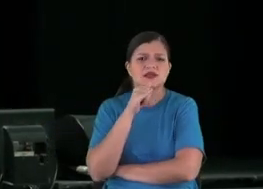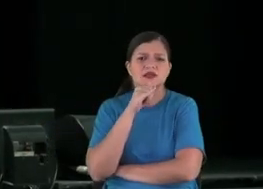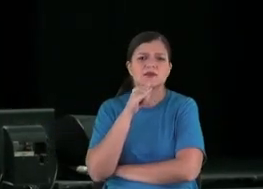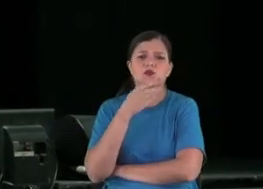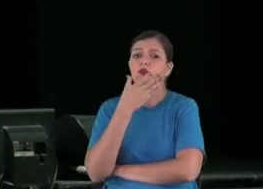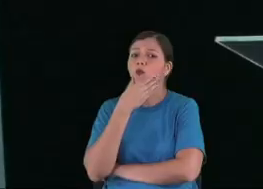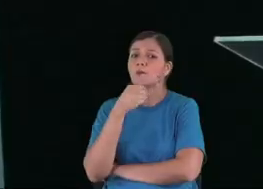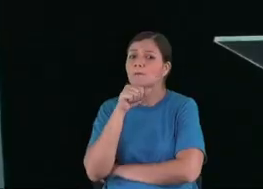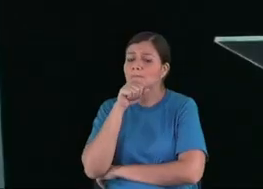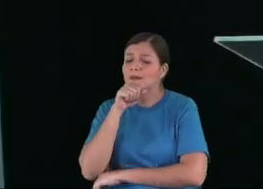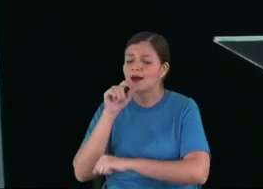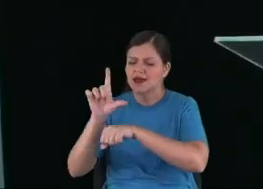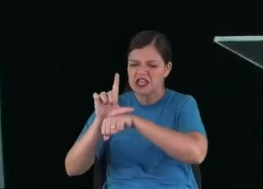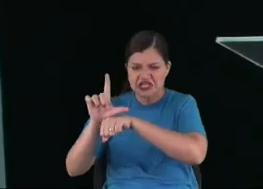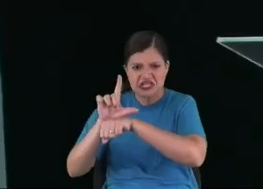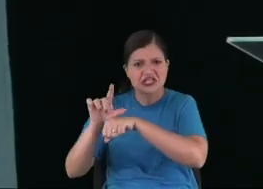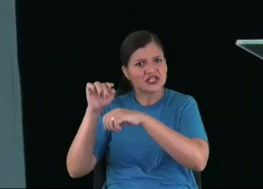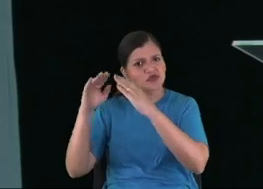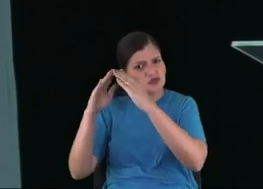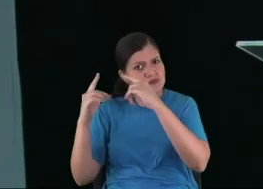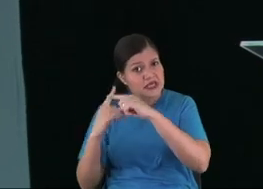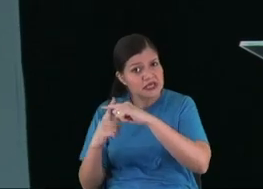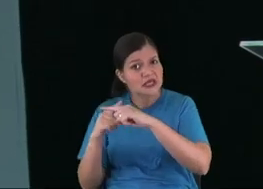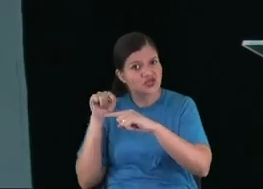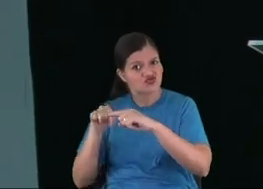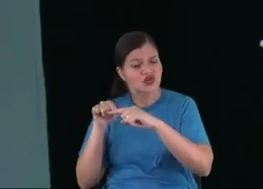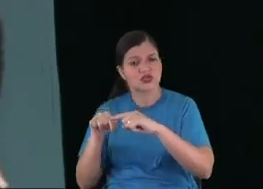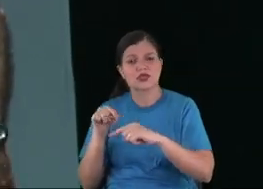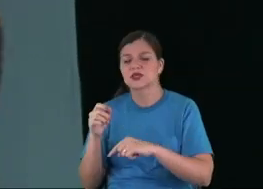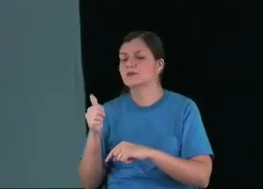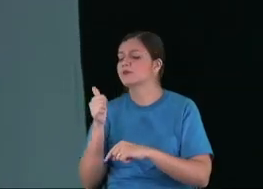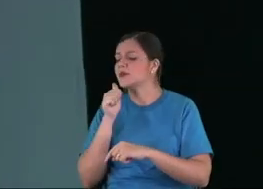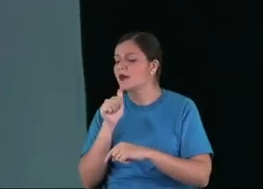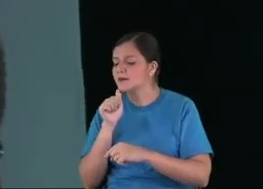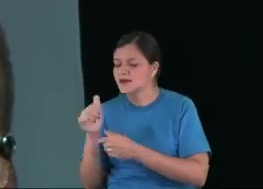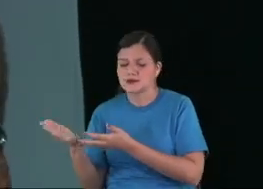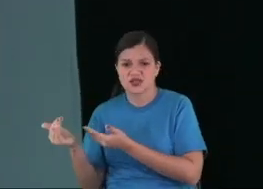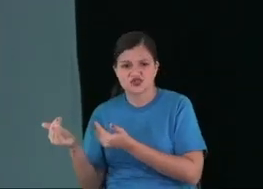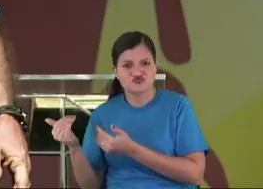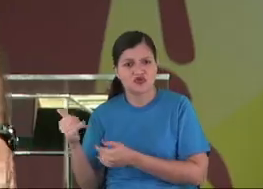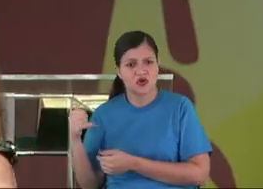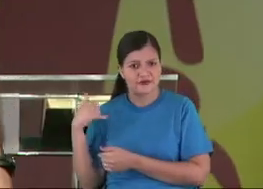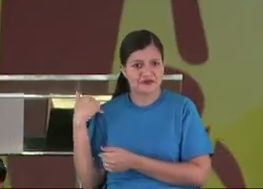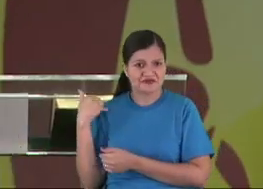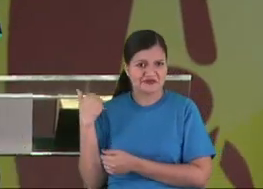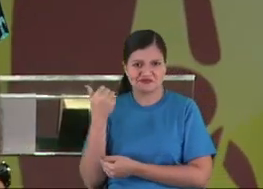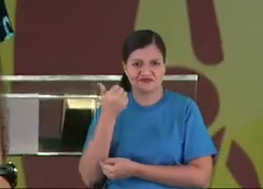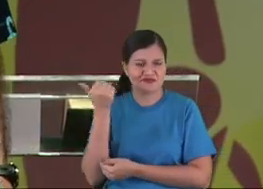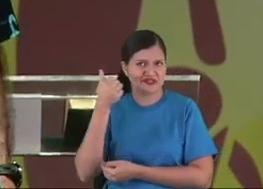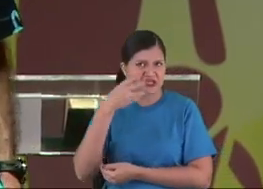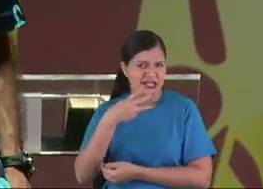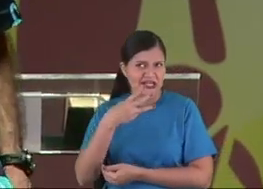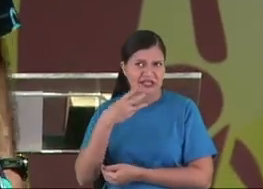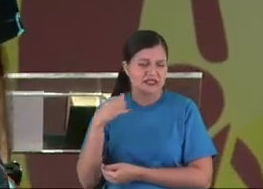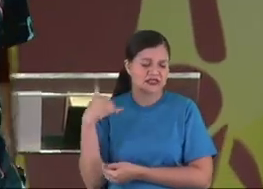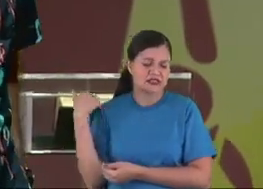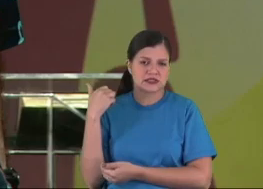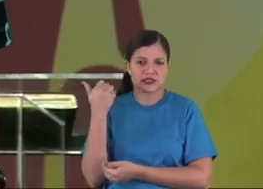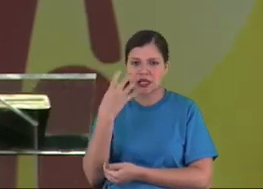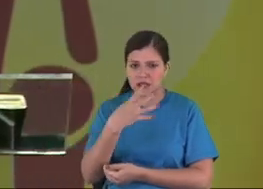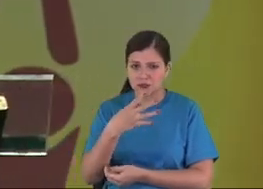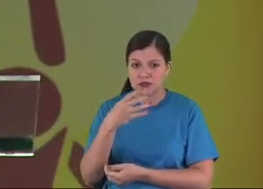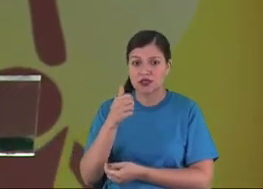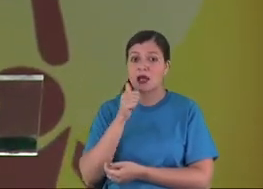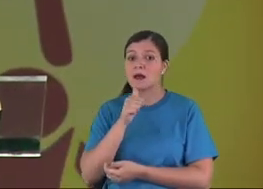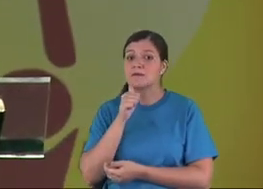numa igreja aqui, na cidade, pegou e jogou o lixo na sala. Aí o professor disse